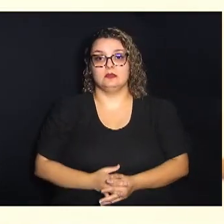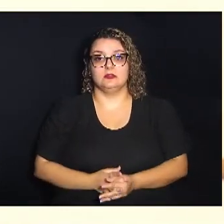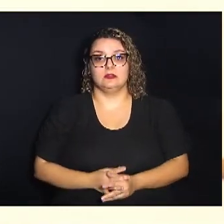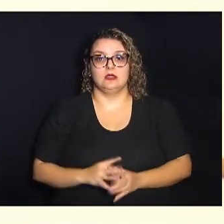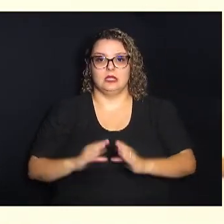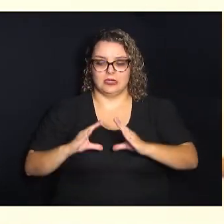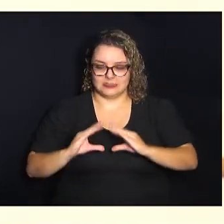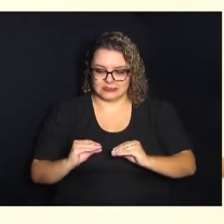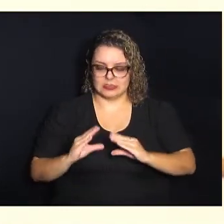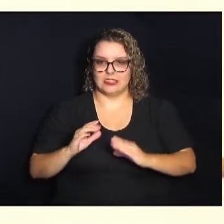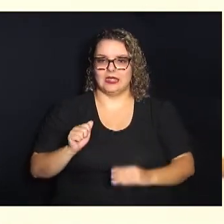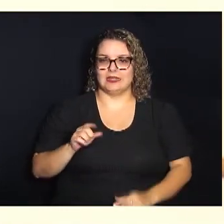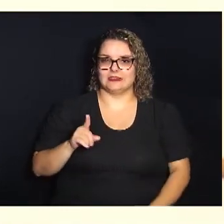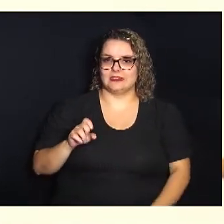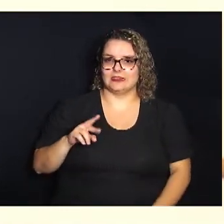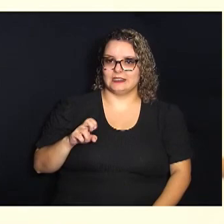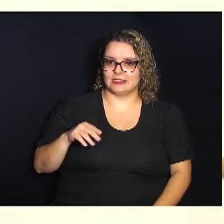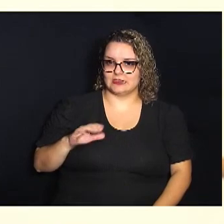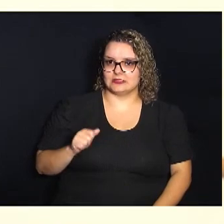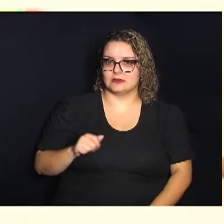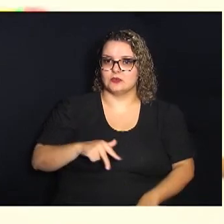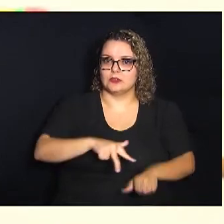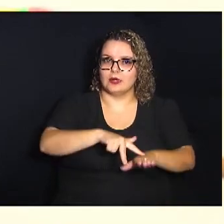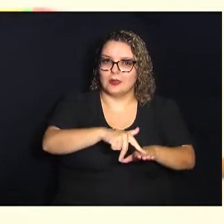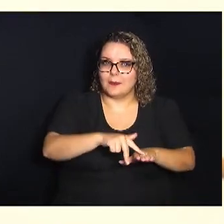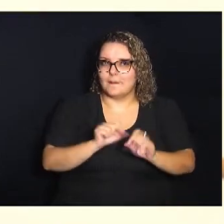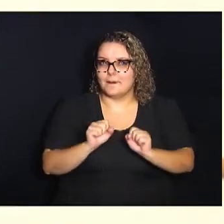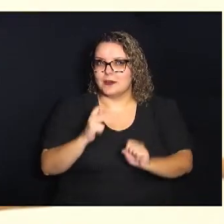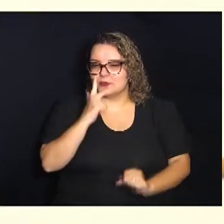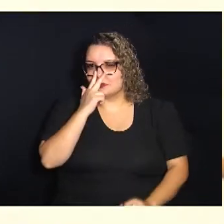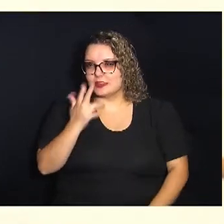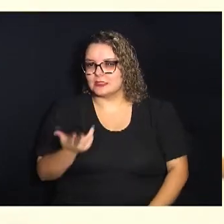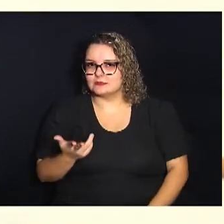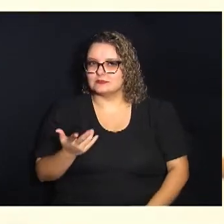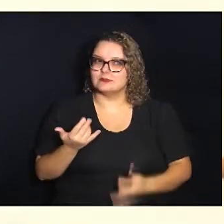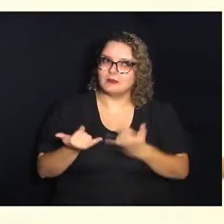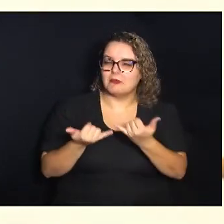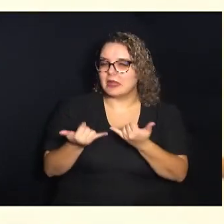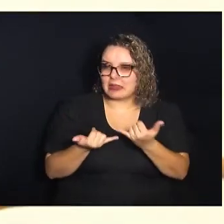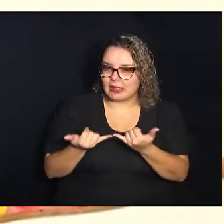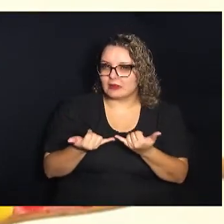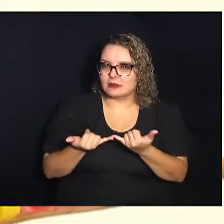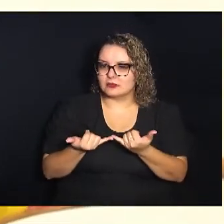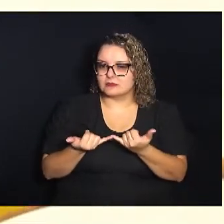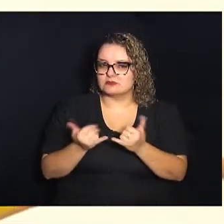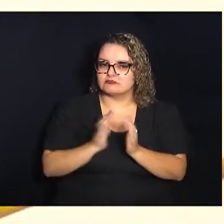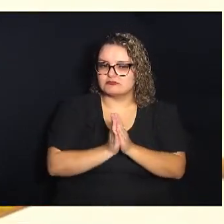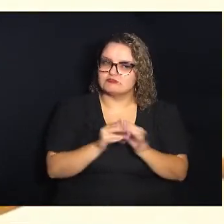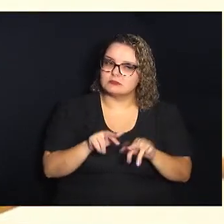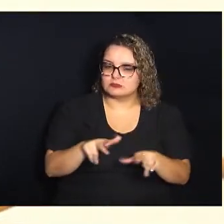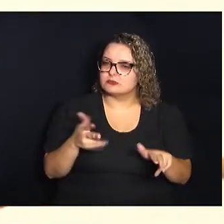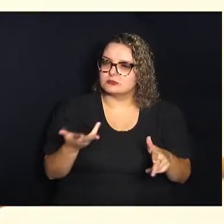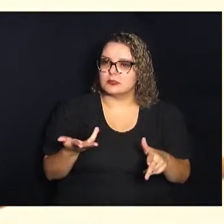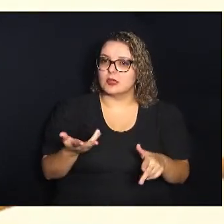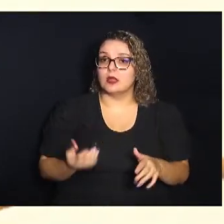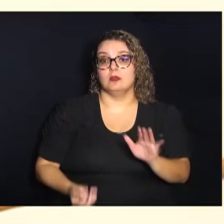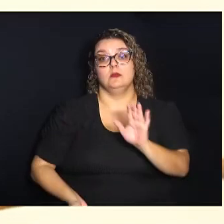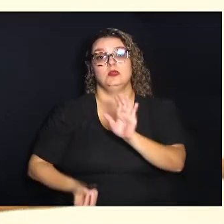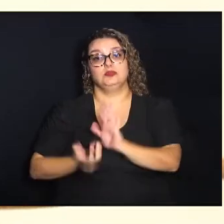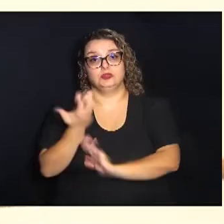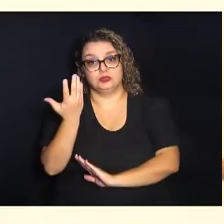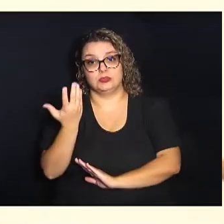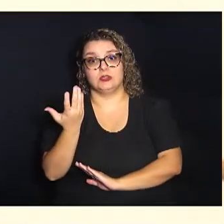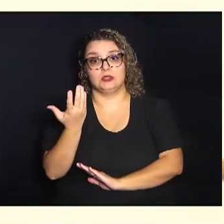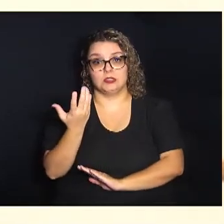Aderência, enfim. O skate ele pode parecer um brinquedo, mas os criadores, aqueles